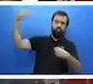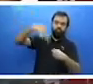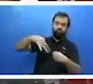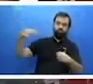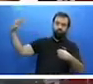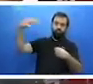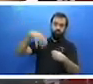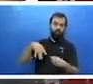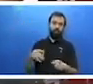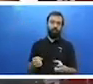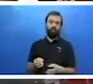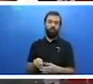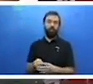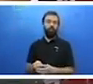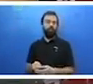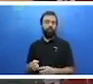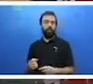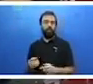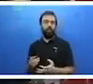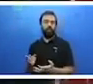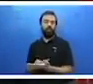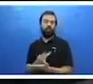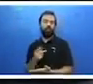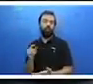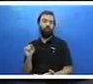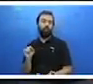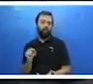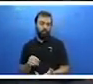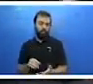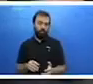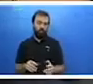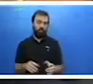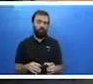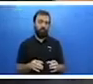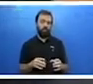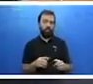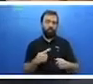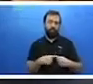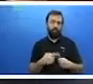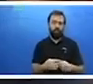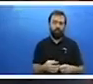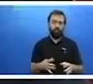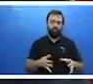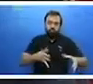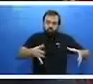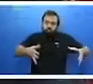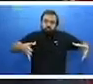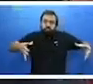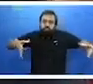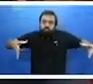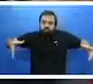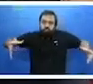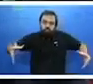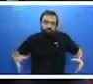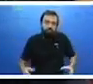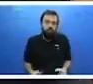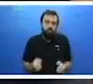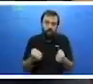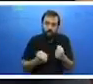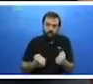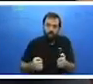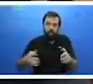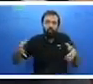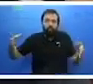que aconteceu? As cidades começou a aumentar o número de pessoas, as cidades aumentaram, carros dentro